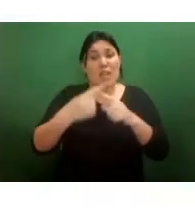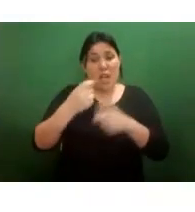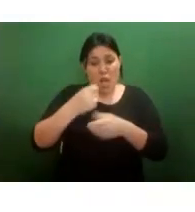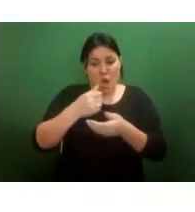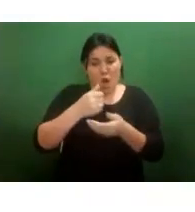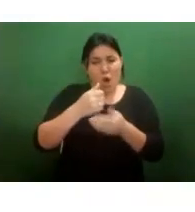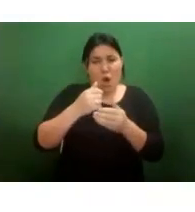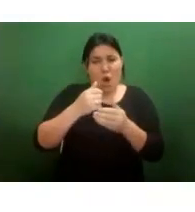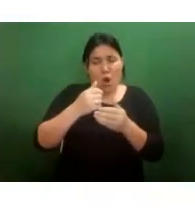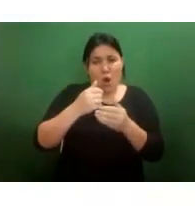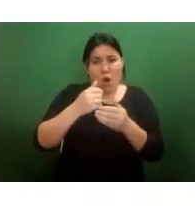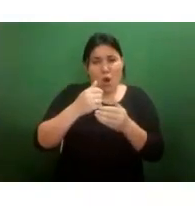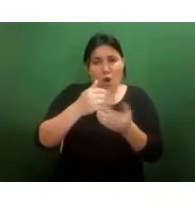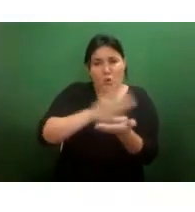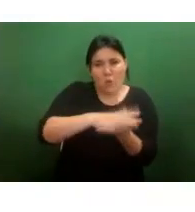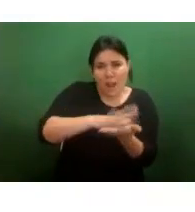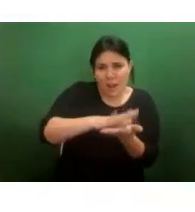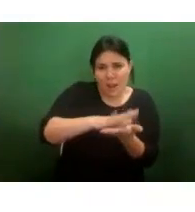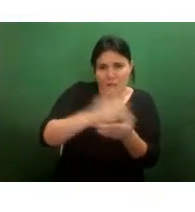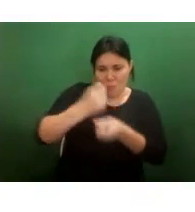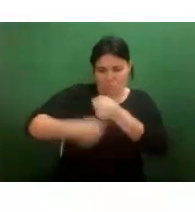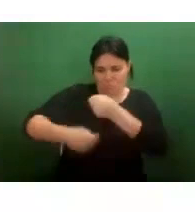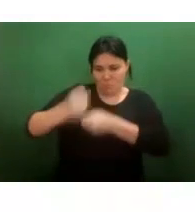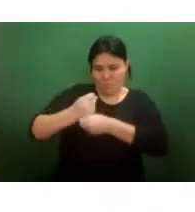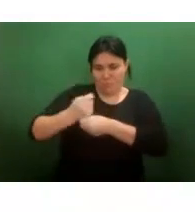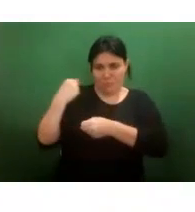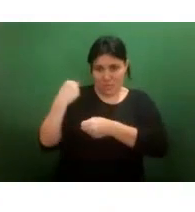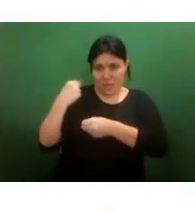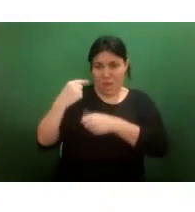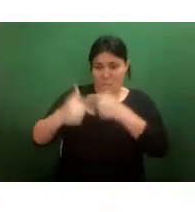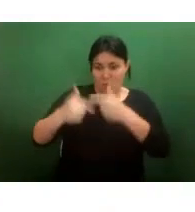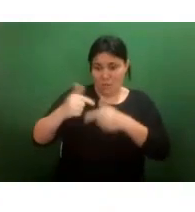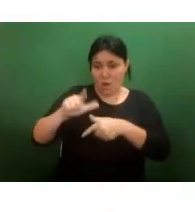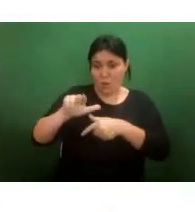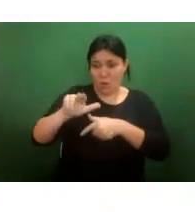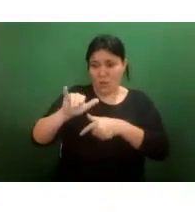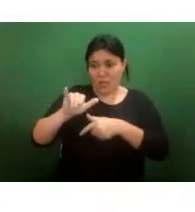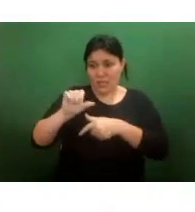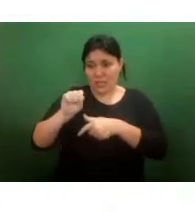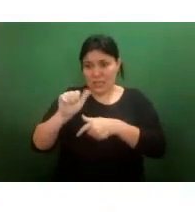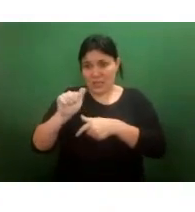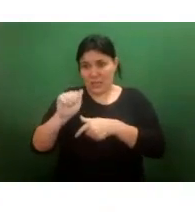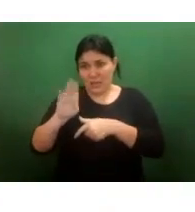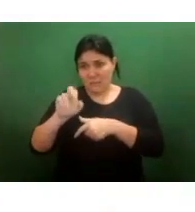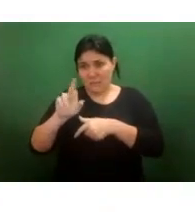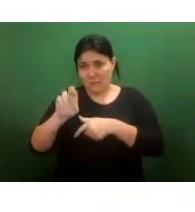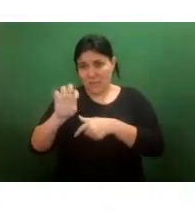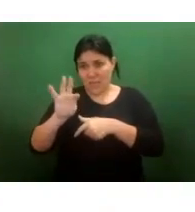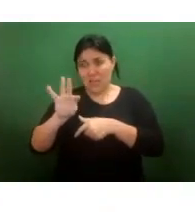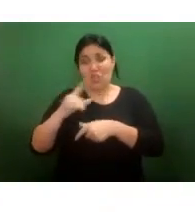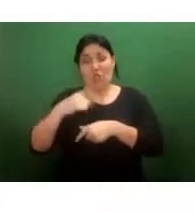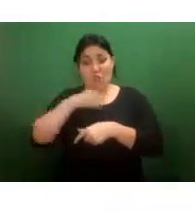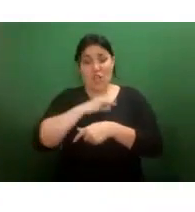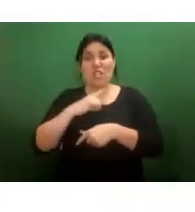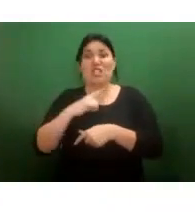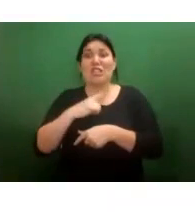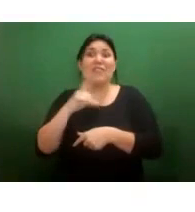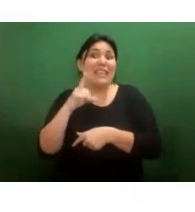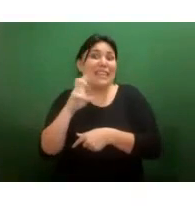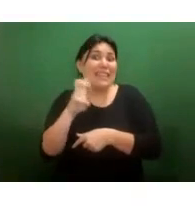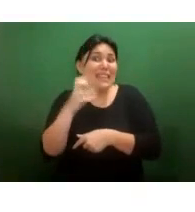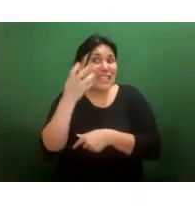trabalhei junto com a Marisa Prete, das Meninas dos Olhos, nós tivemos 15 dias, então foi uma loucura maior. Mas